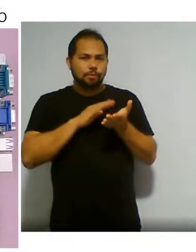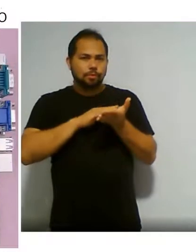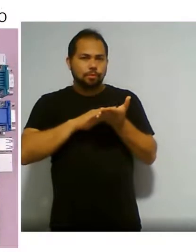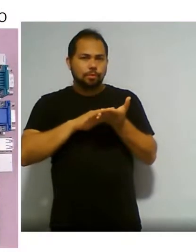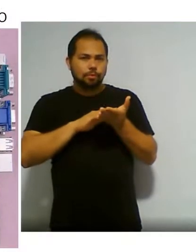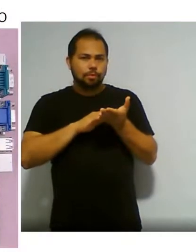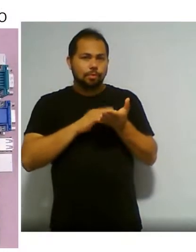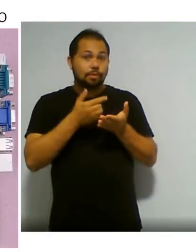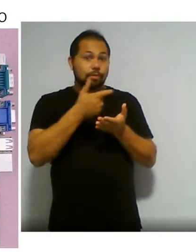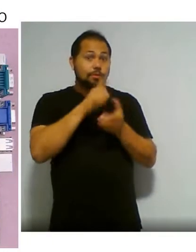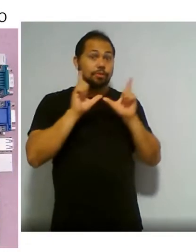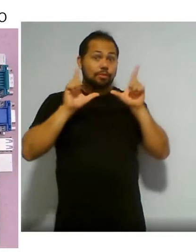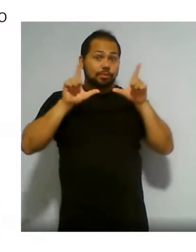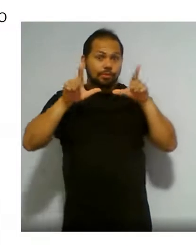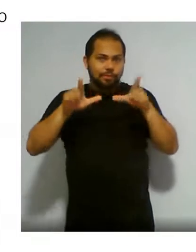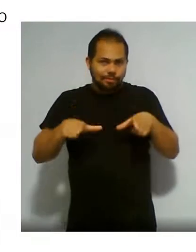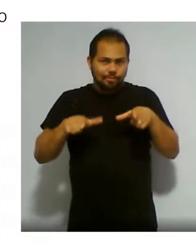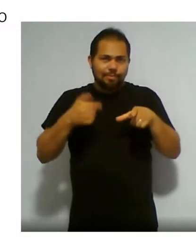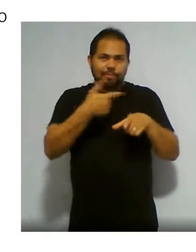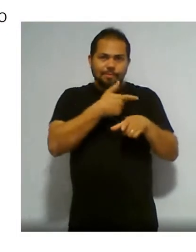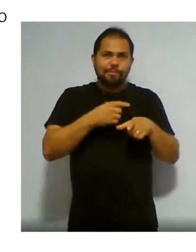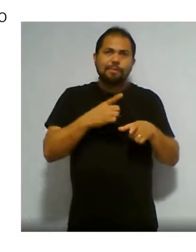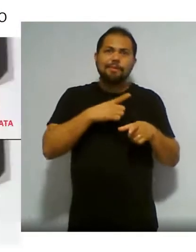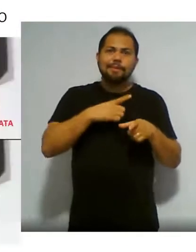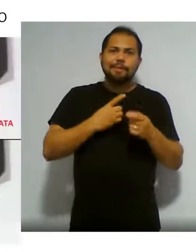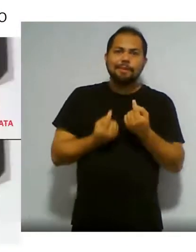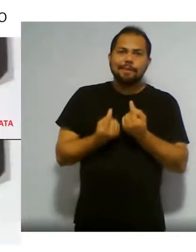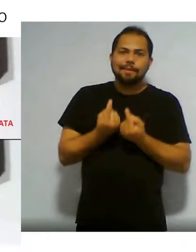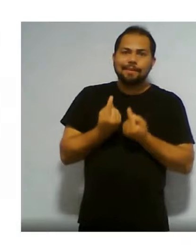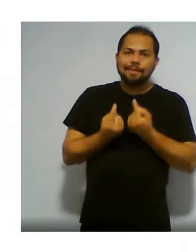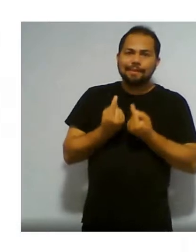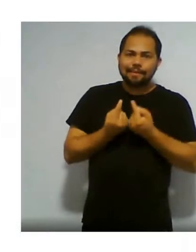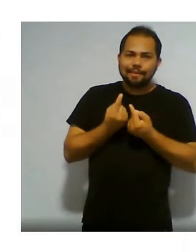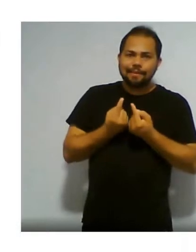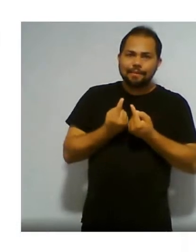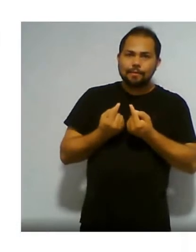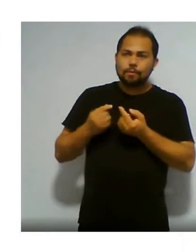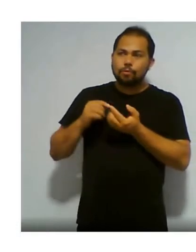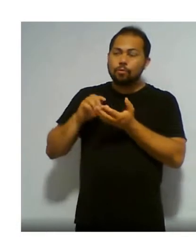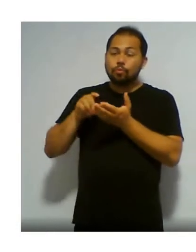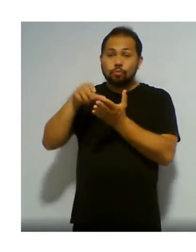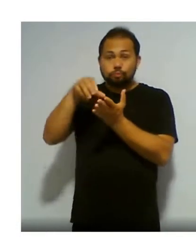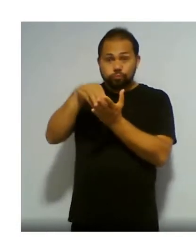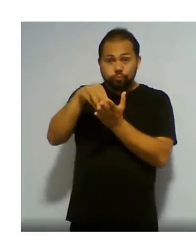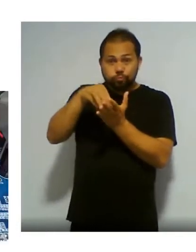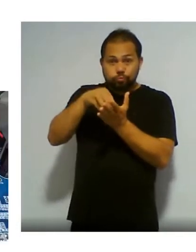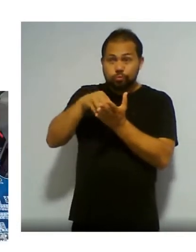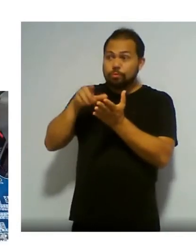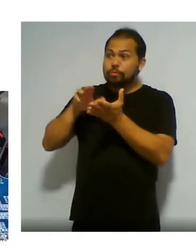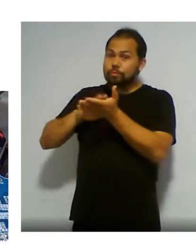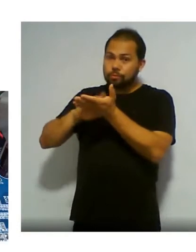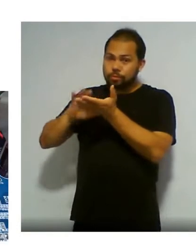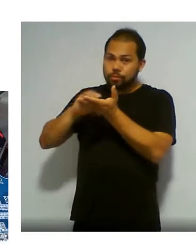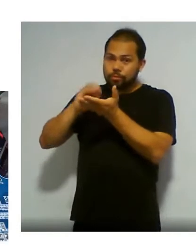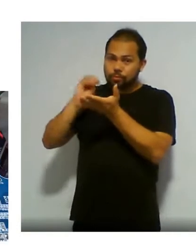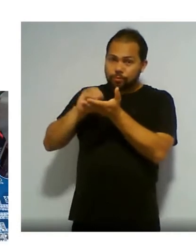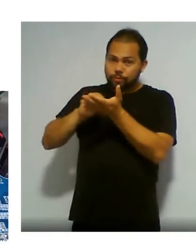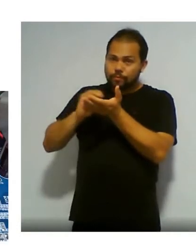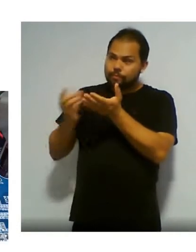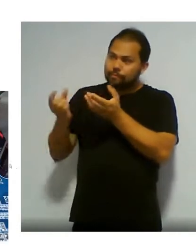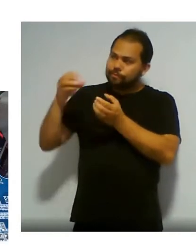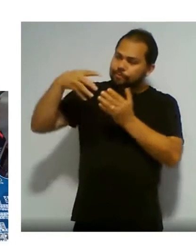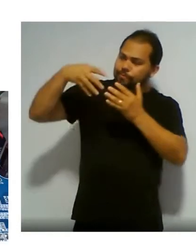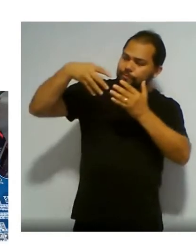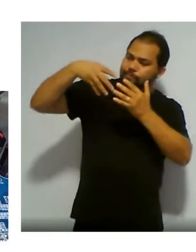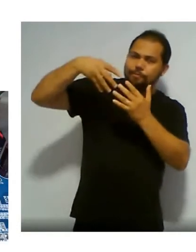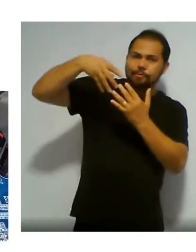faltando. Então você só encaixa de um jeito. Não tem como cometer erro nesse computador do nosso laboratório. Nesse outro tipo de placa-mãe, que é o